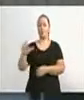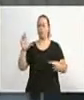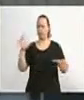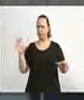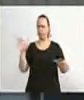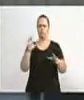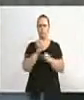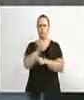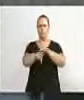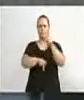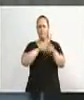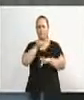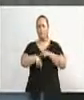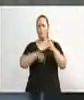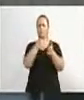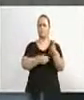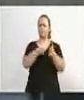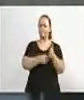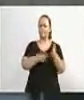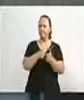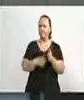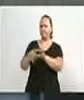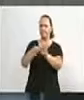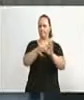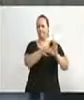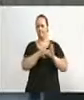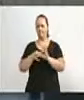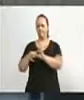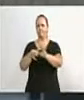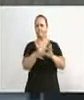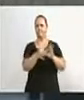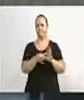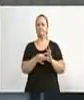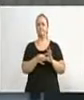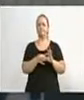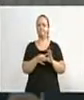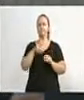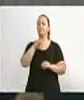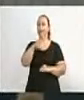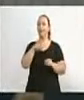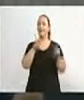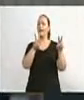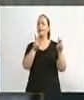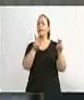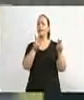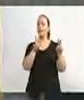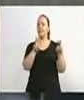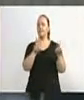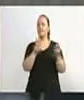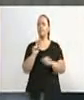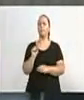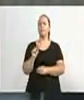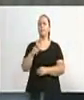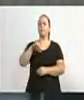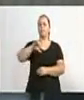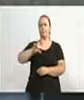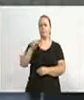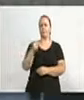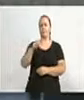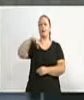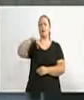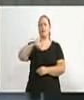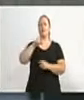de povo numa luta unificada, aquele momento era uma luta unificada de toda a população, foi em 1989, na